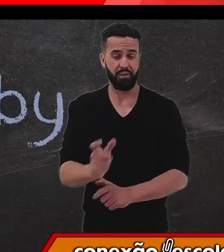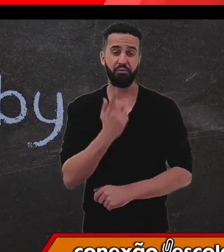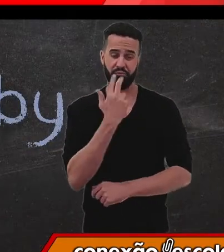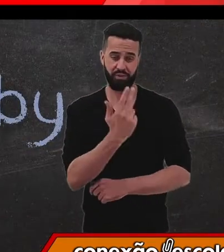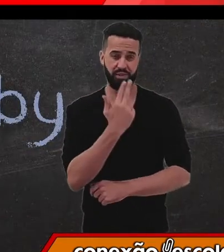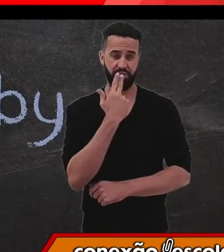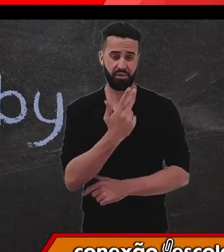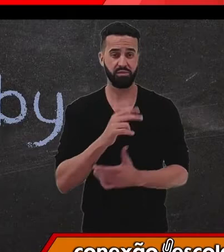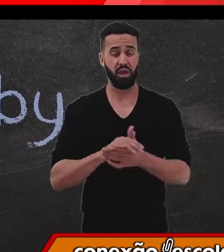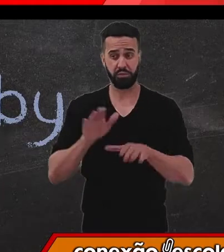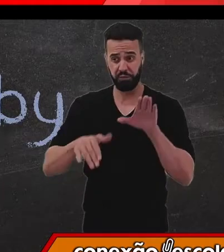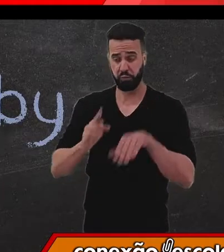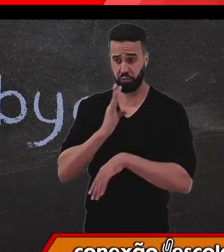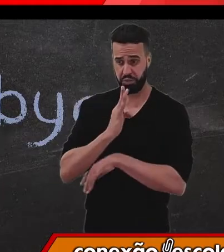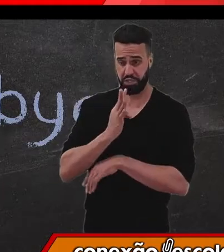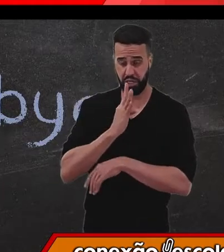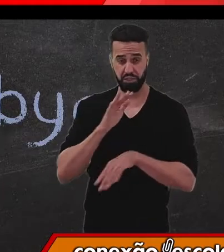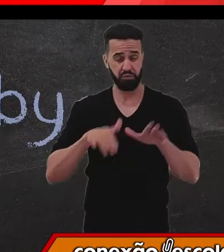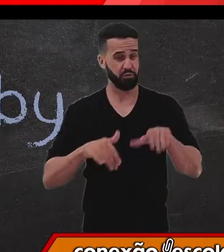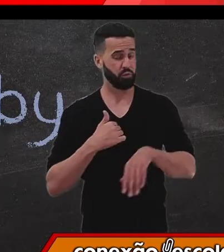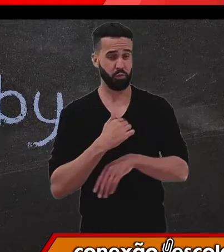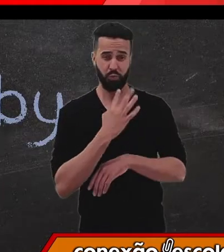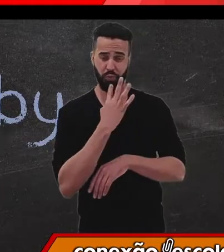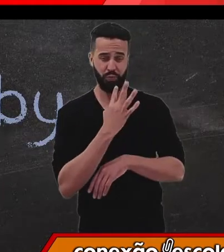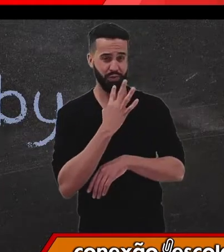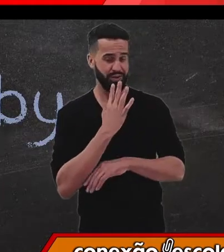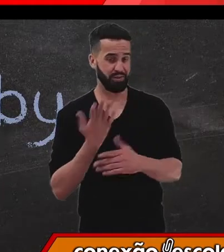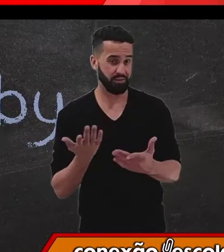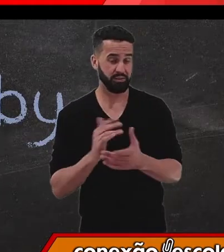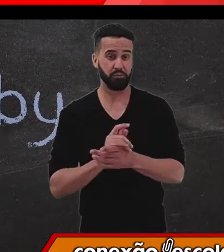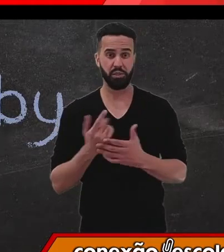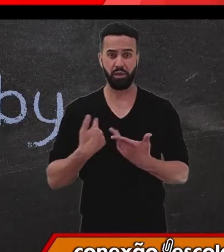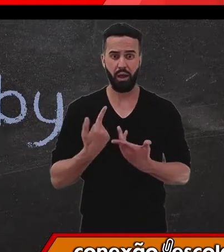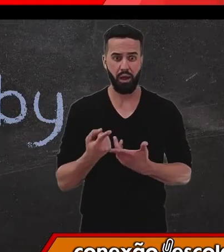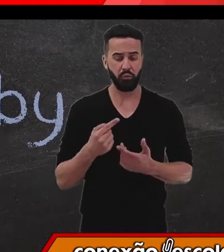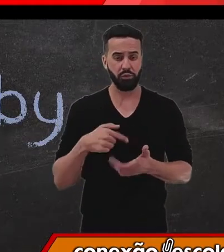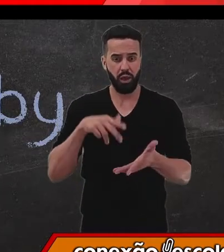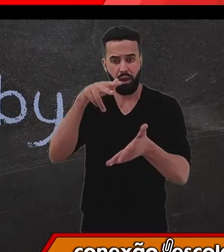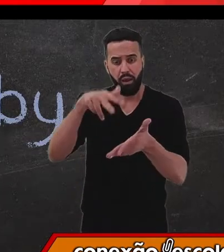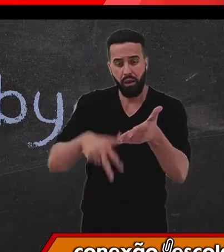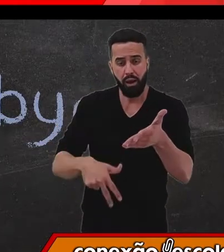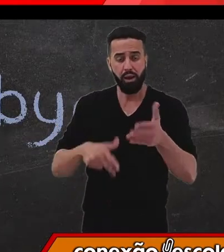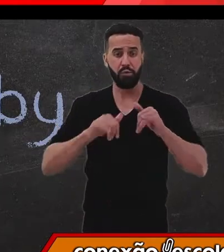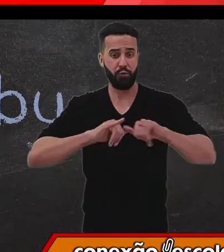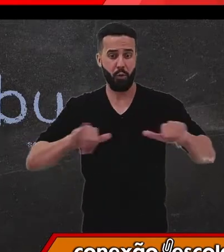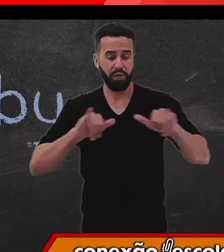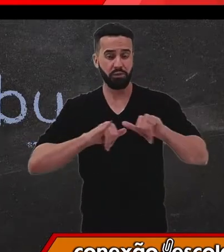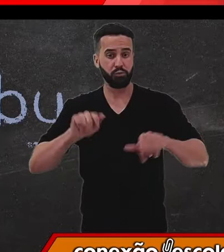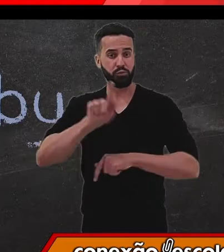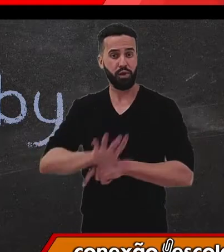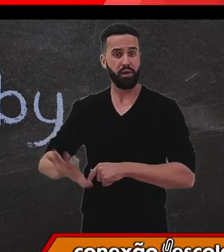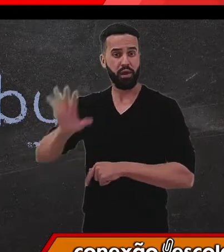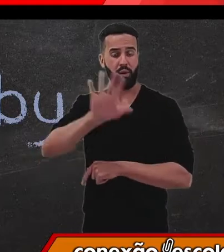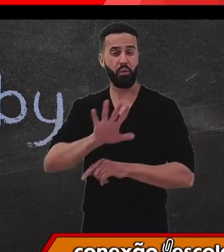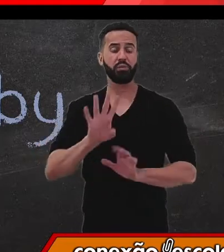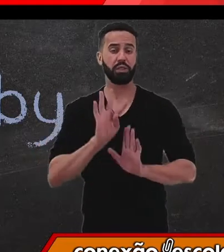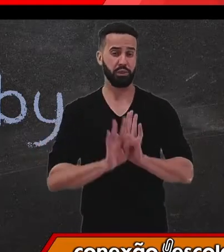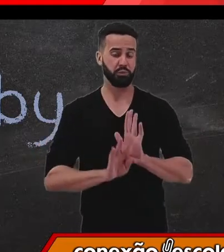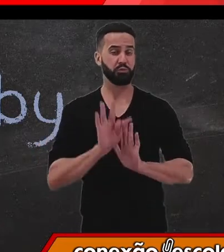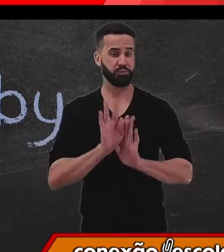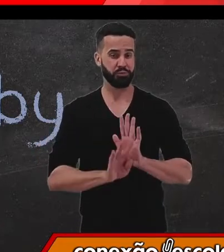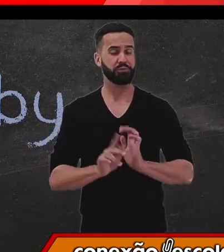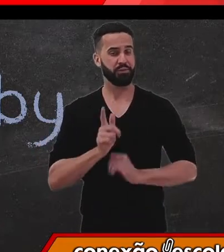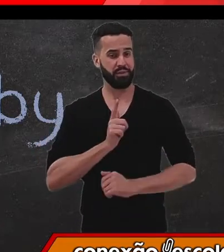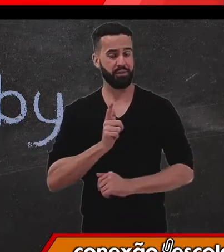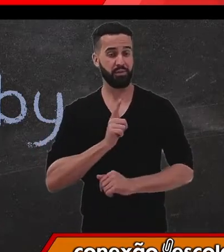não conheça. E o intuito dela é para você buscar a informação geral daquele texto. Ou até